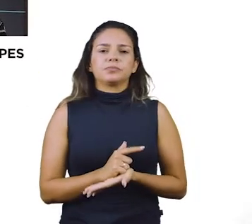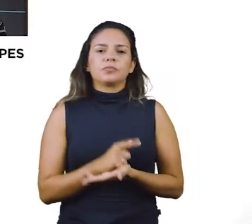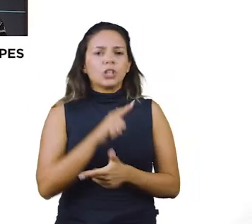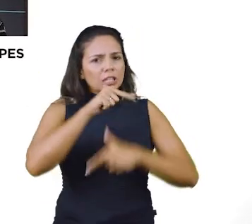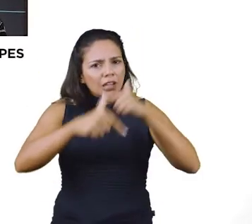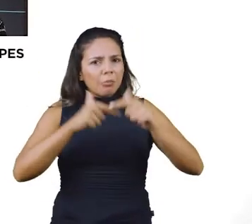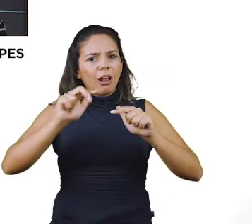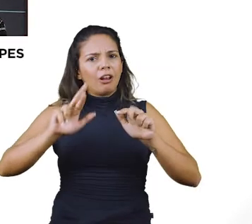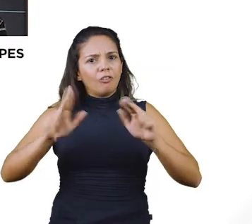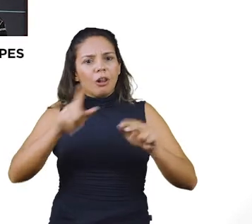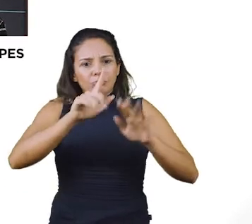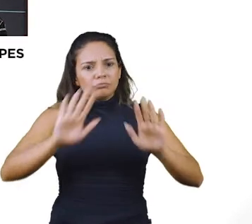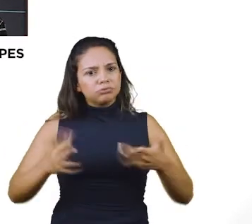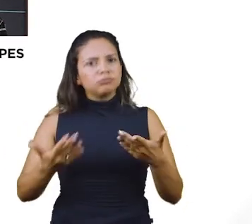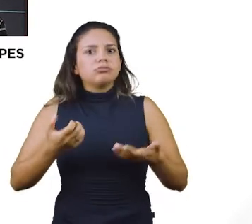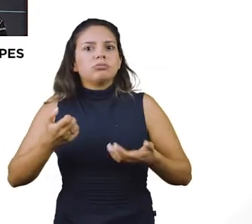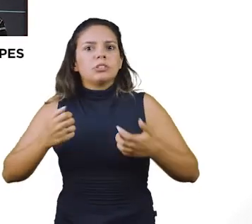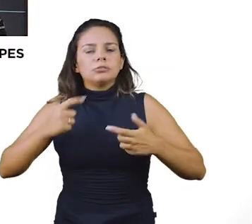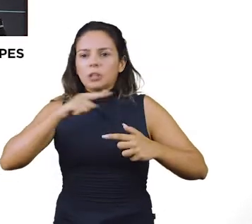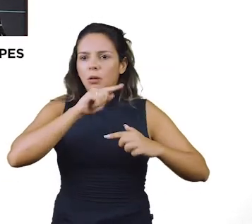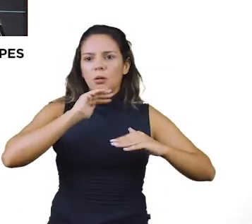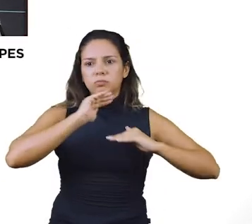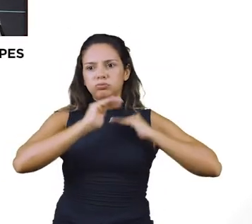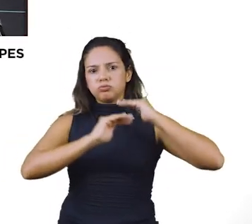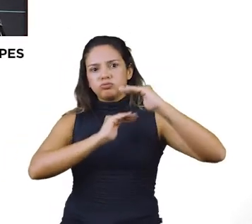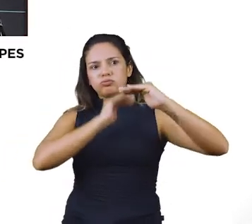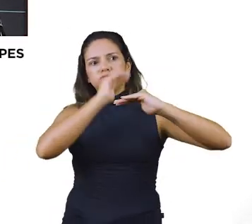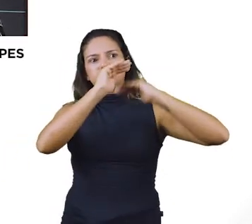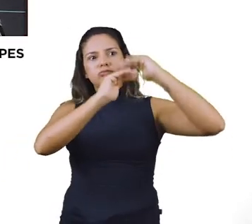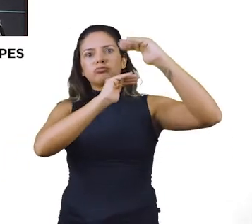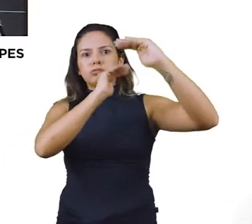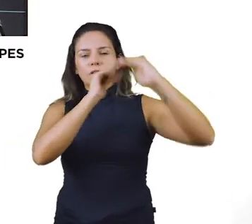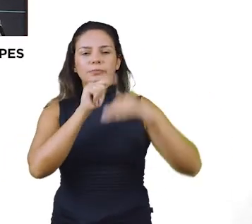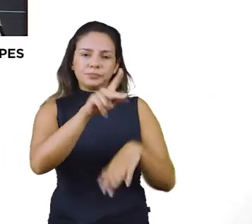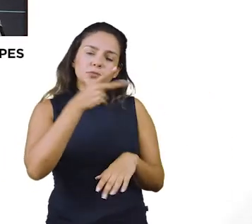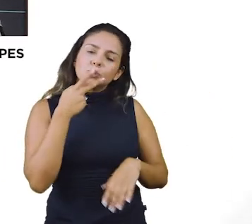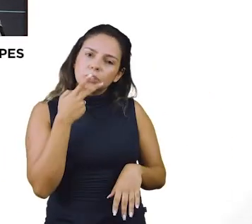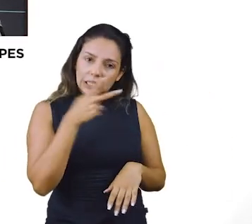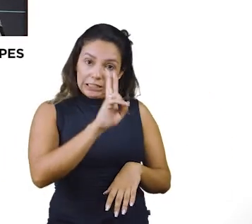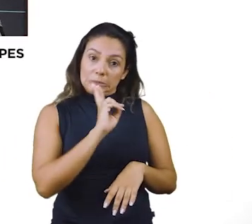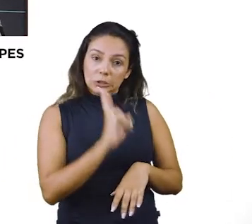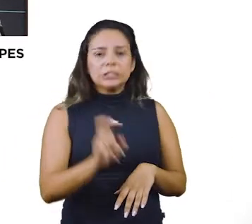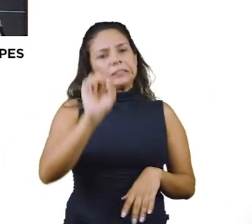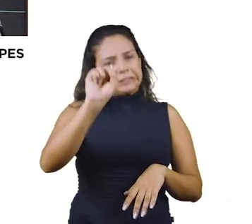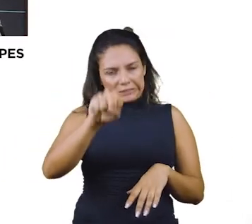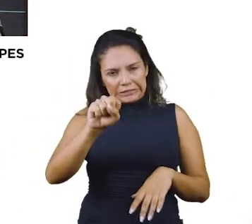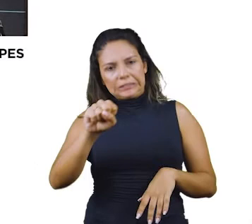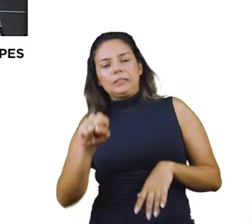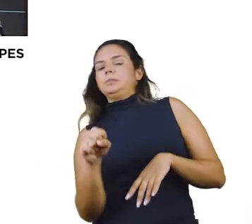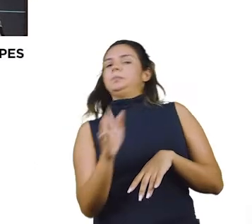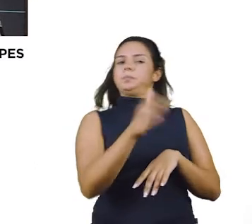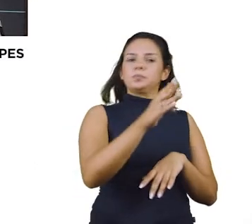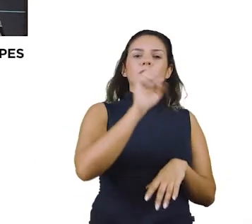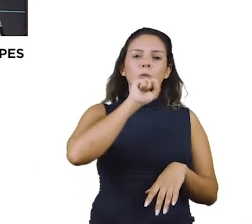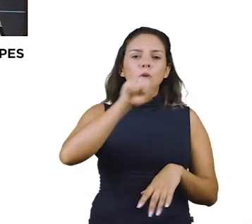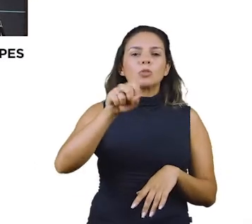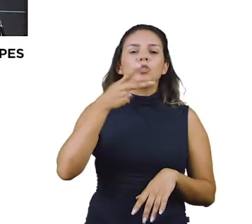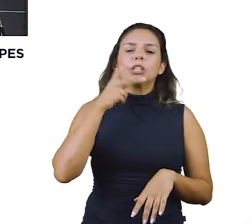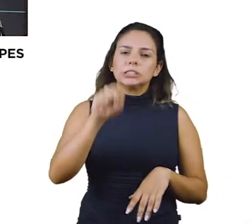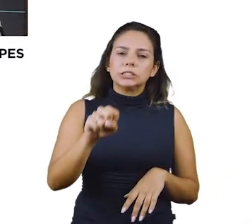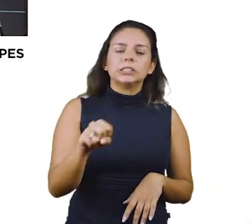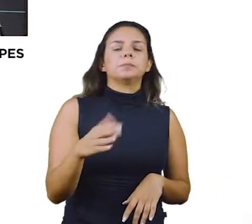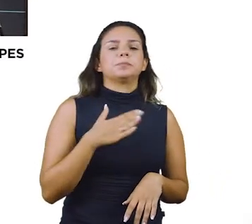motivou a crescer, né? Nós éramos um grupo de jovens, um grupo de escritores, né?